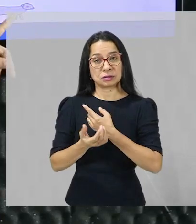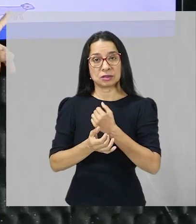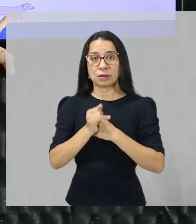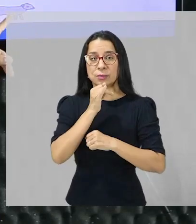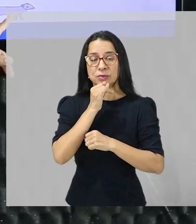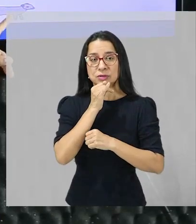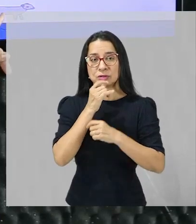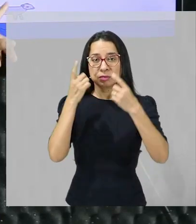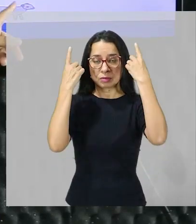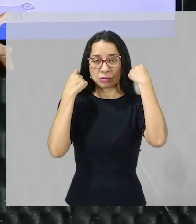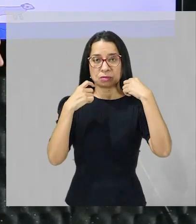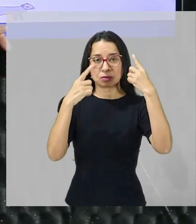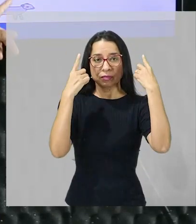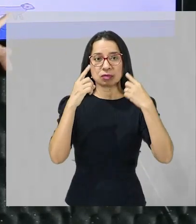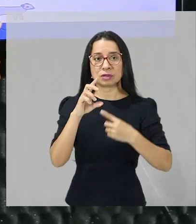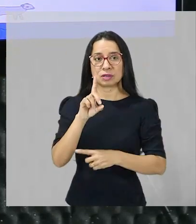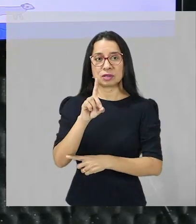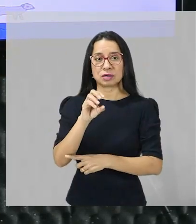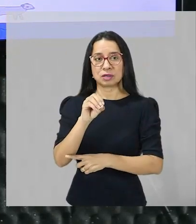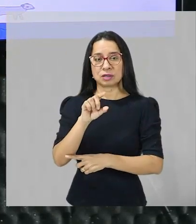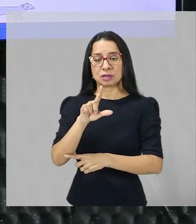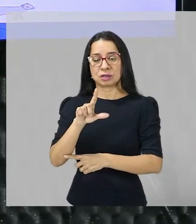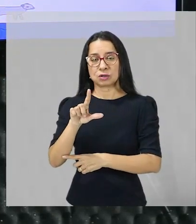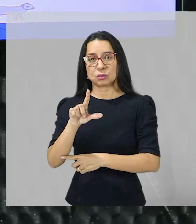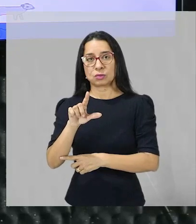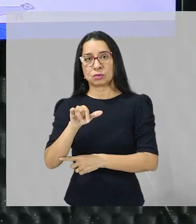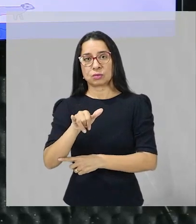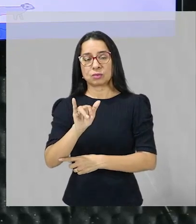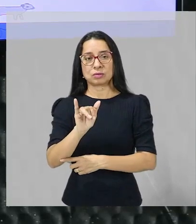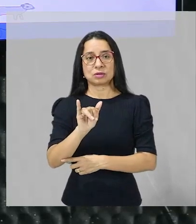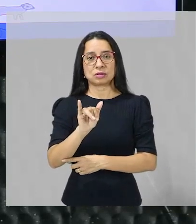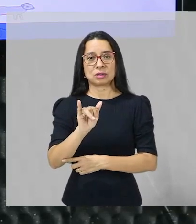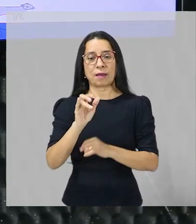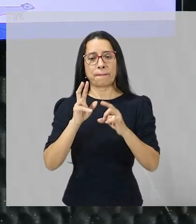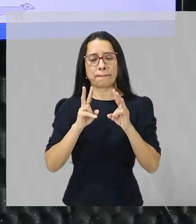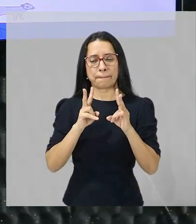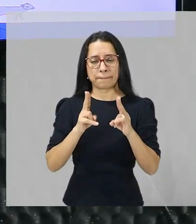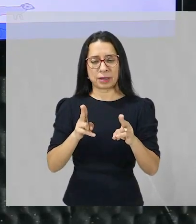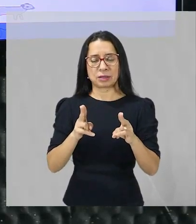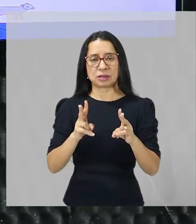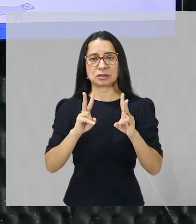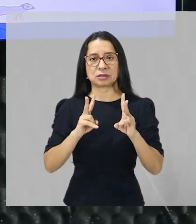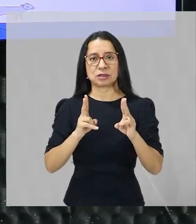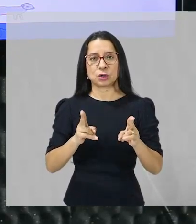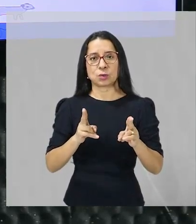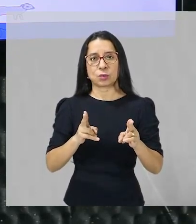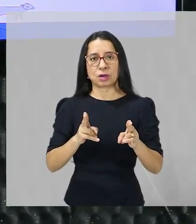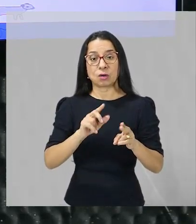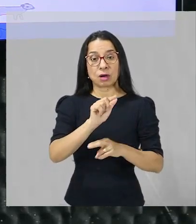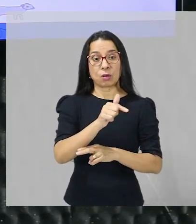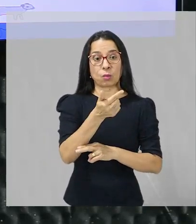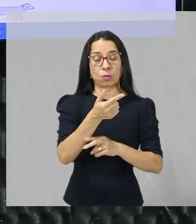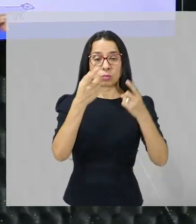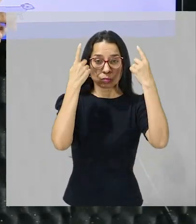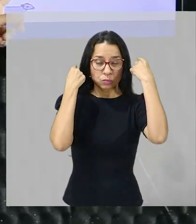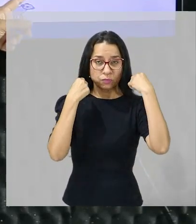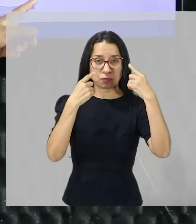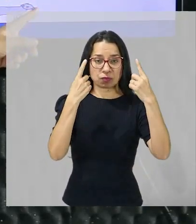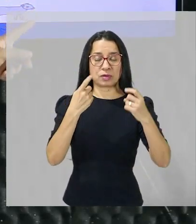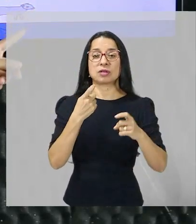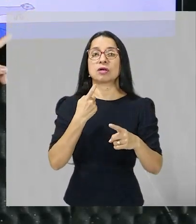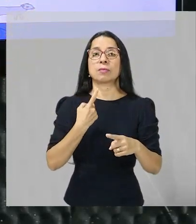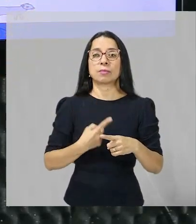é exatamente idêntica geneticamente a essa ovelha aqui. Por quê? Porque ela recebeu o